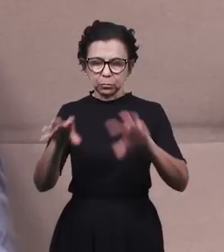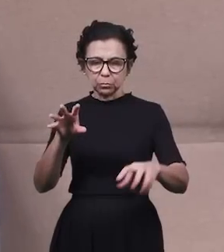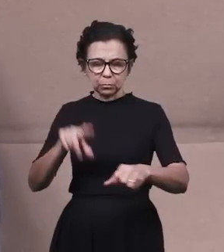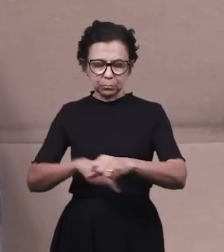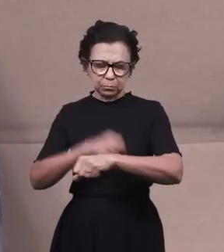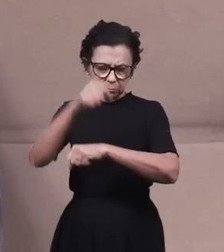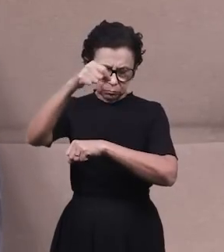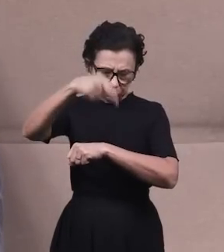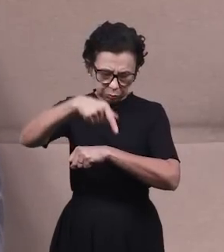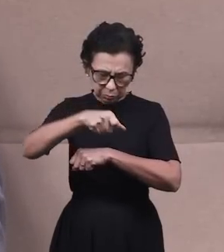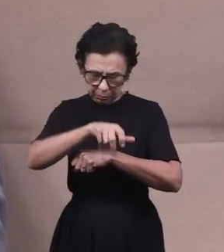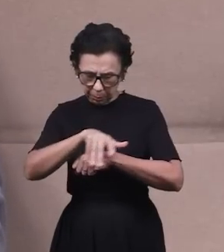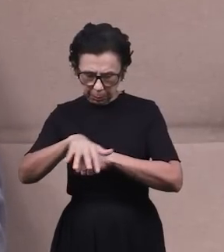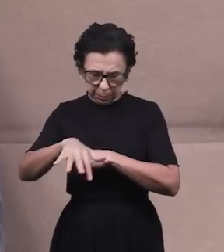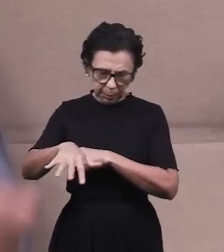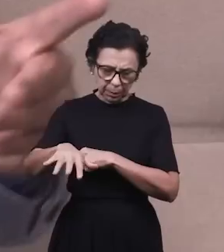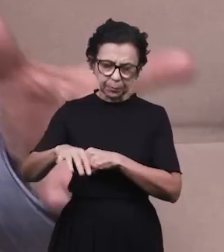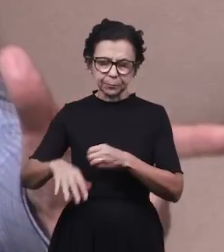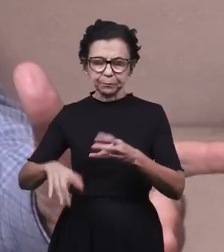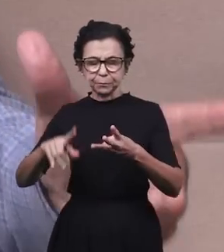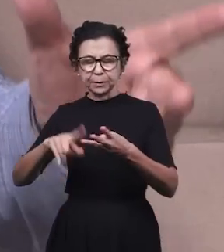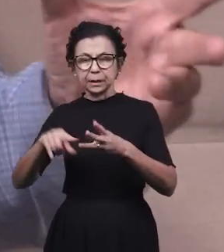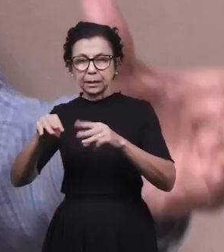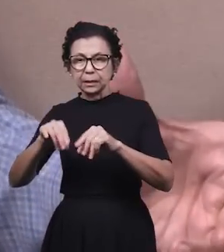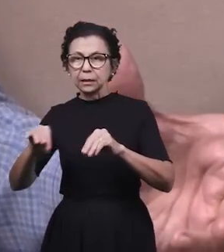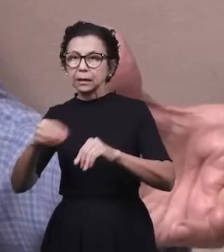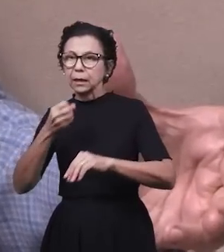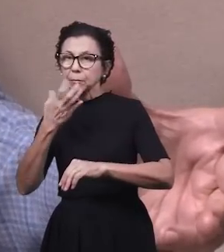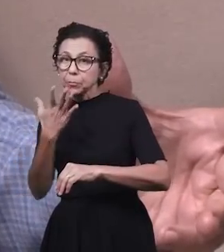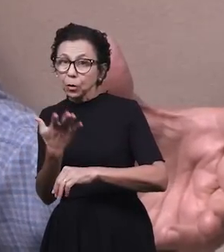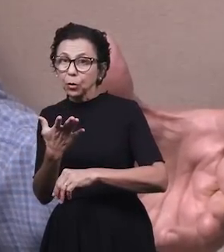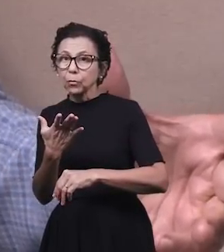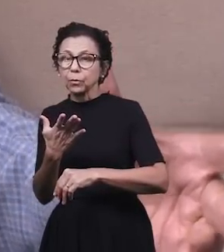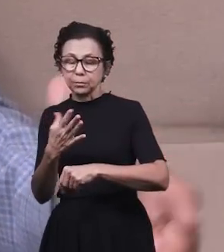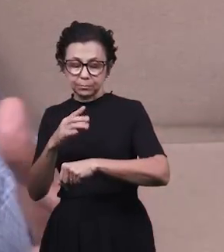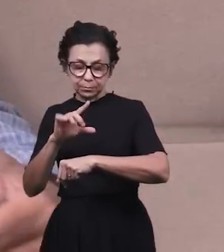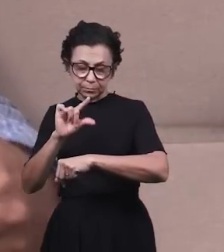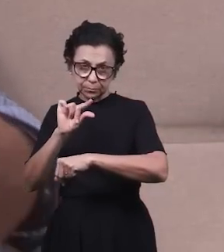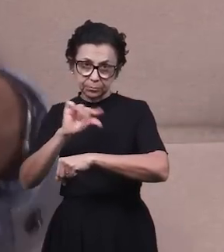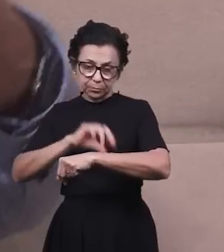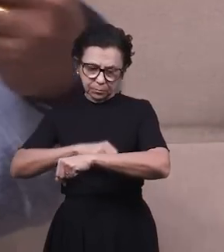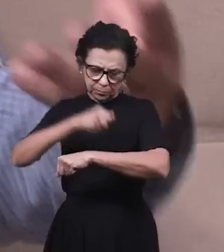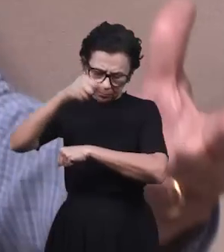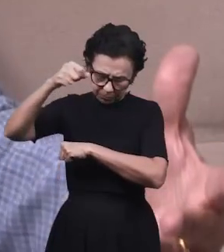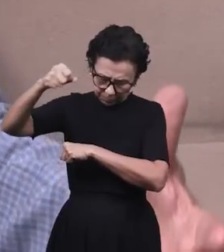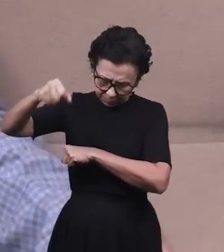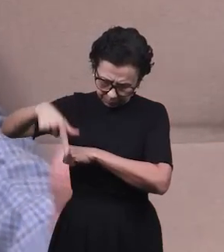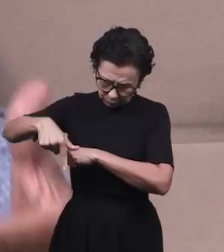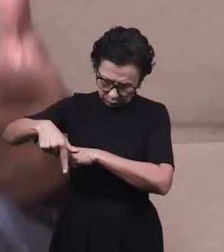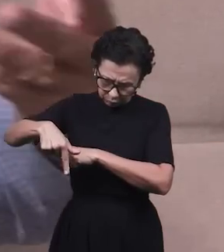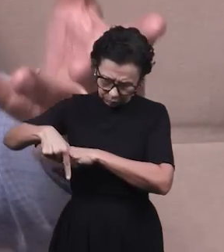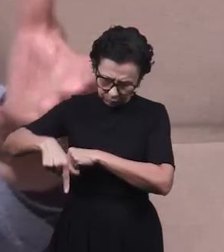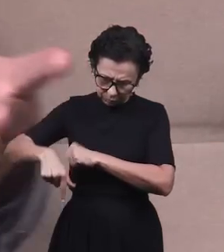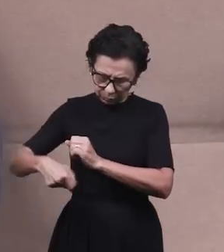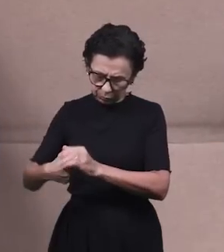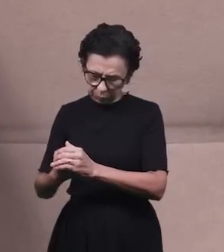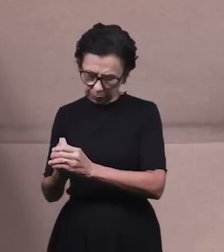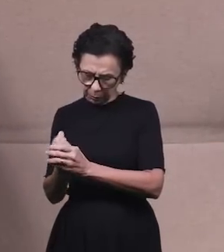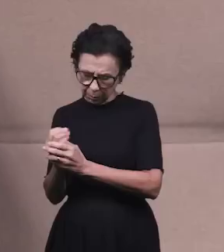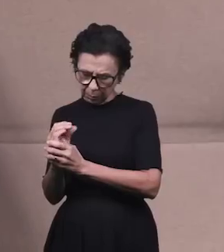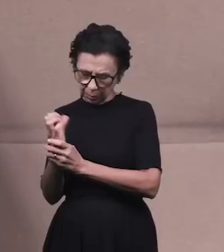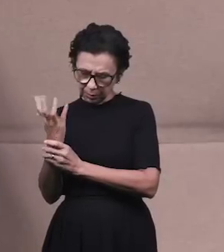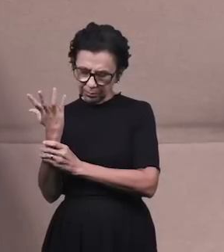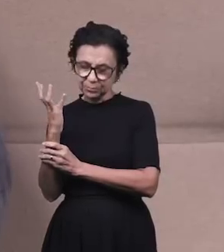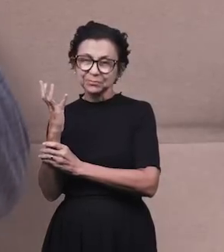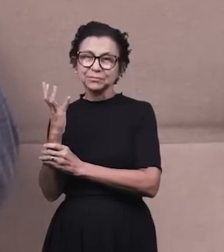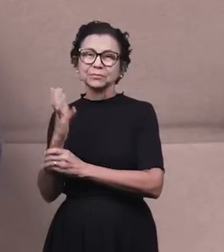em terra boa. Ela germinou na terra boa, porque há uma aceitação, há um interesse, porque